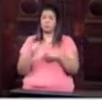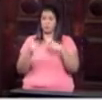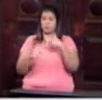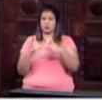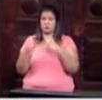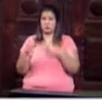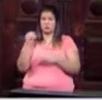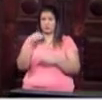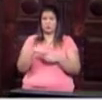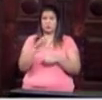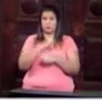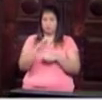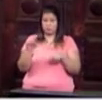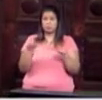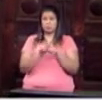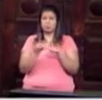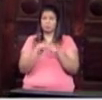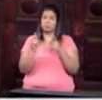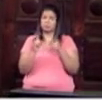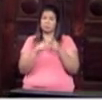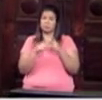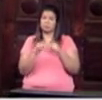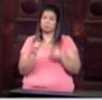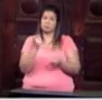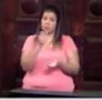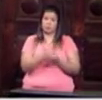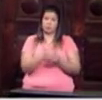honrar pagamento dos seus servidores. Portanto, era a intervenção